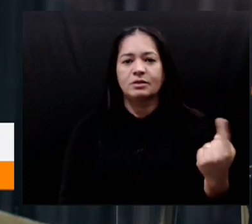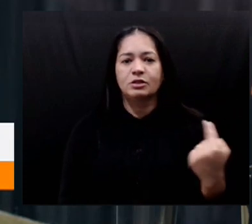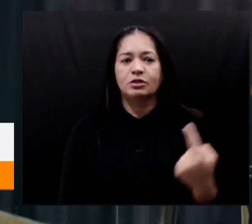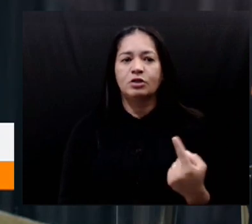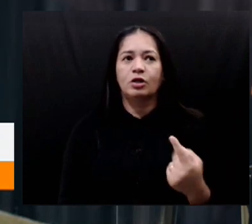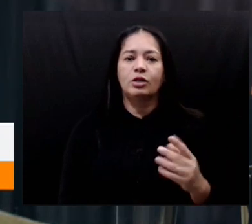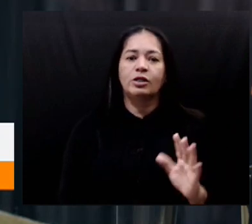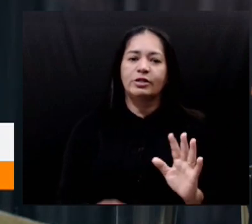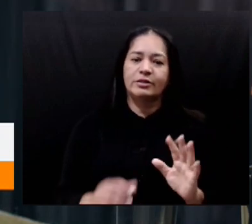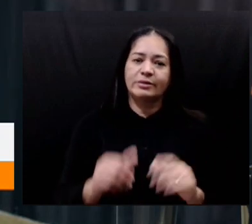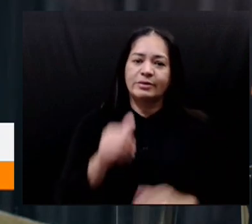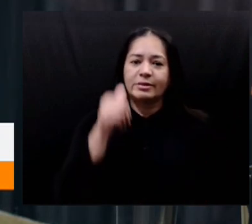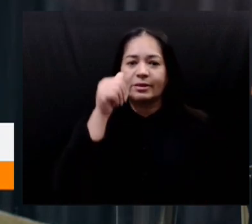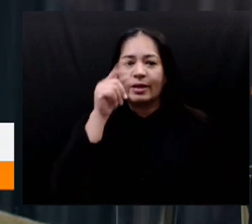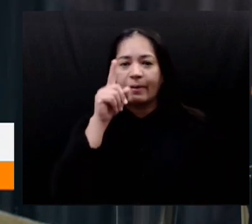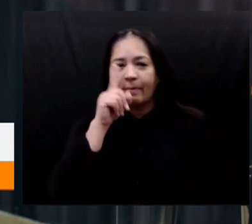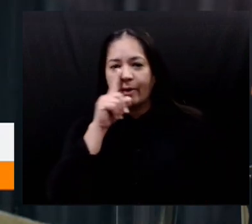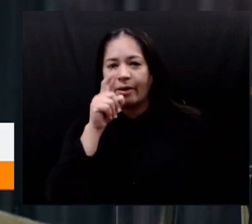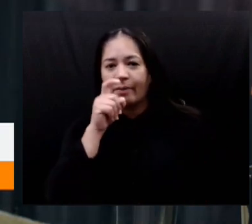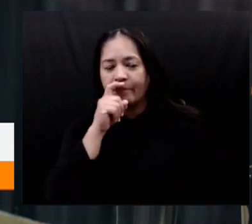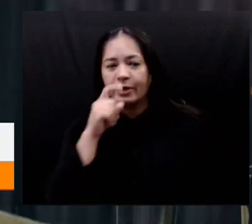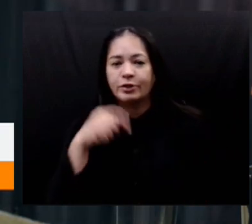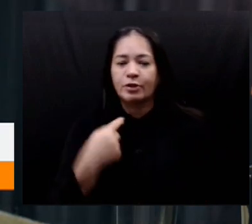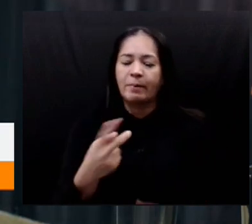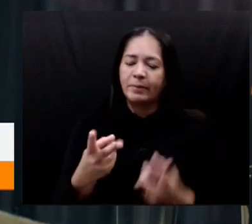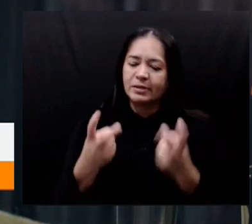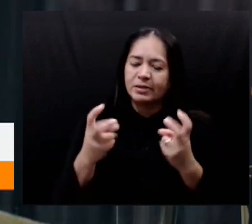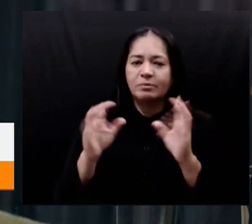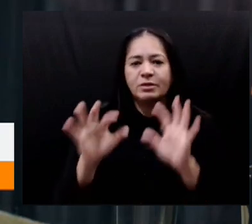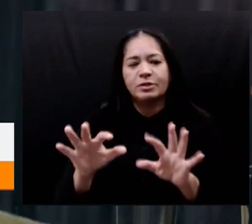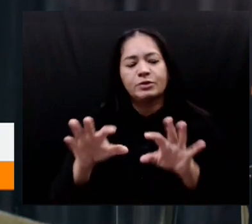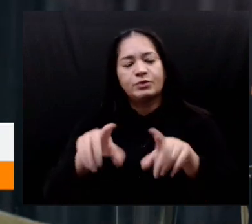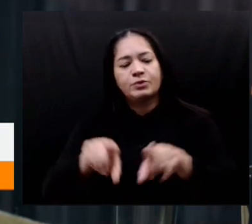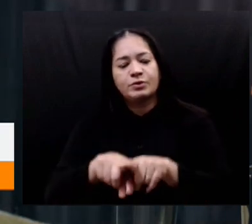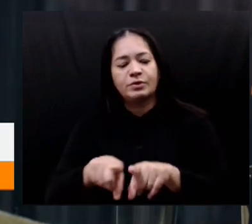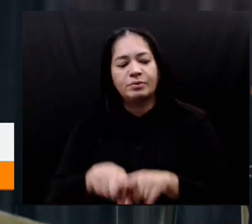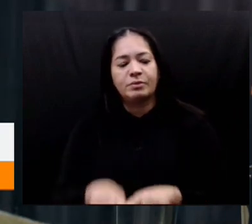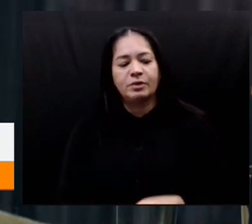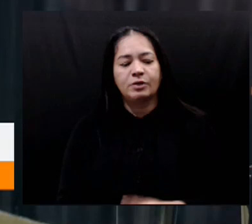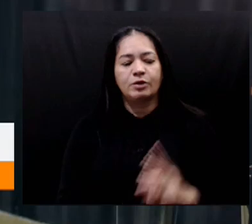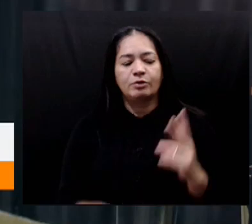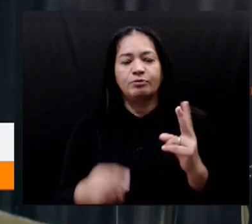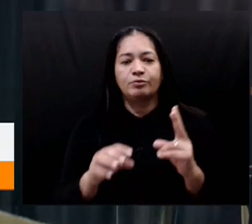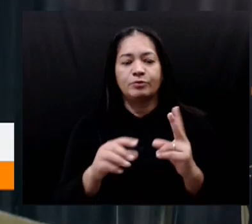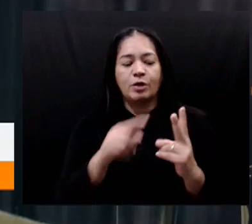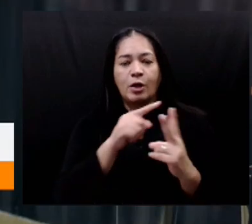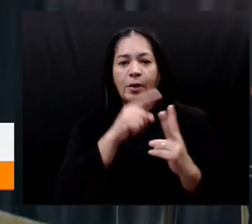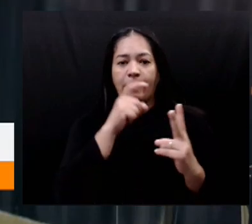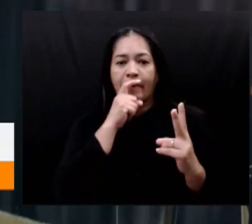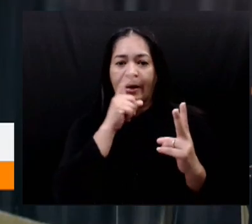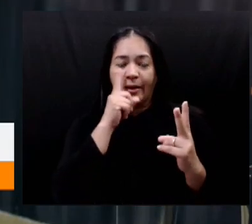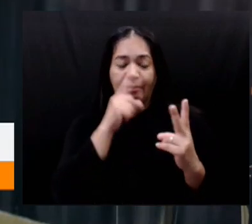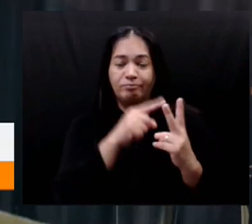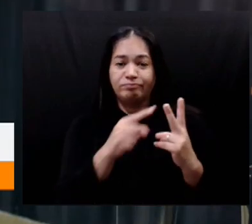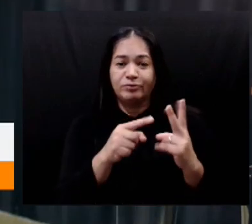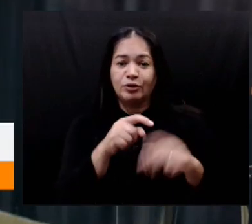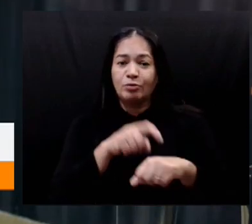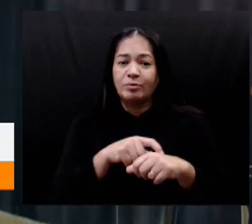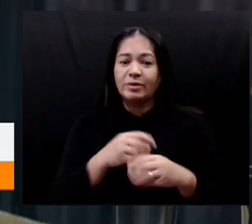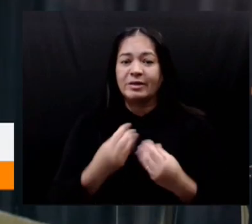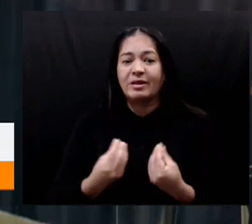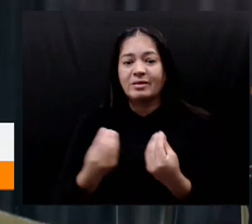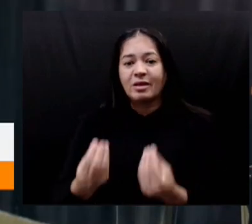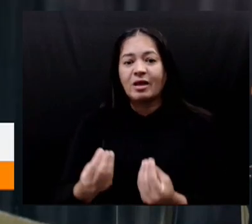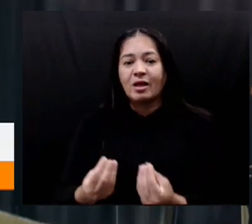gente também identifica isso, né, que o pai e a mãe naquele momento, eles estão dando o melhor deles, Uhum,